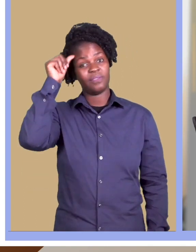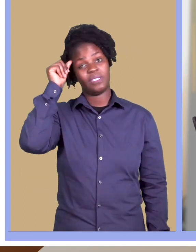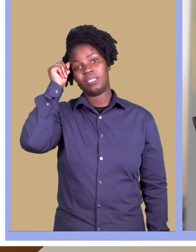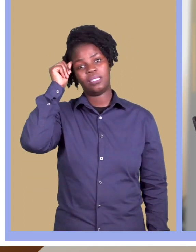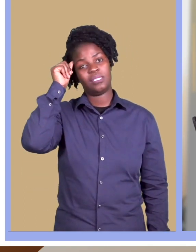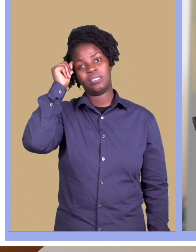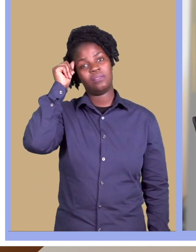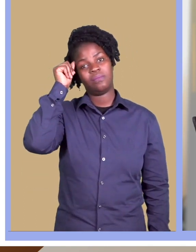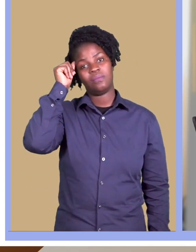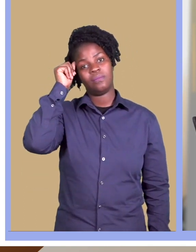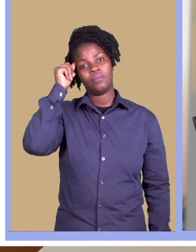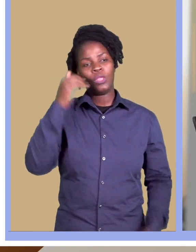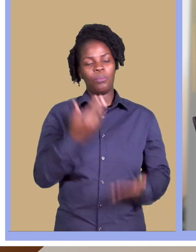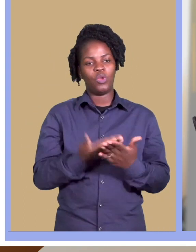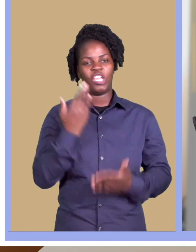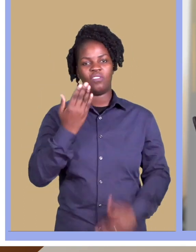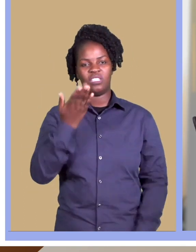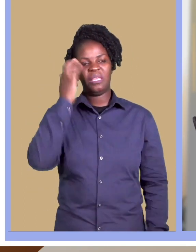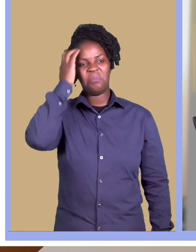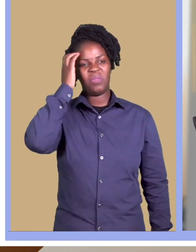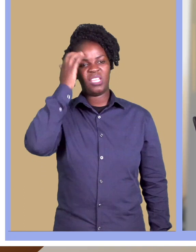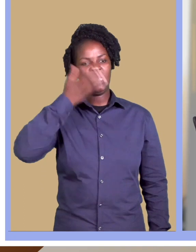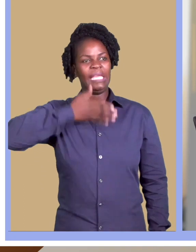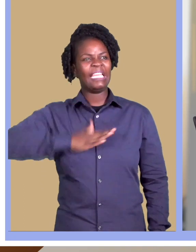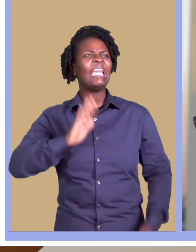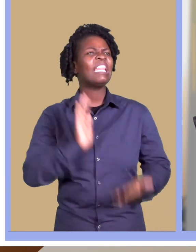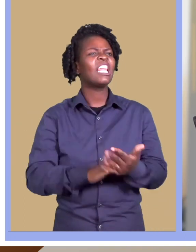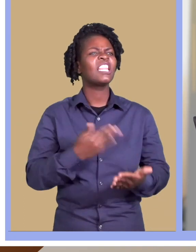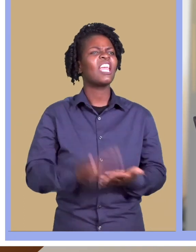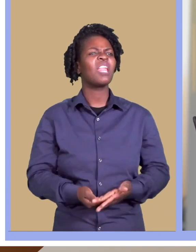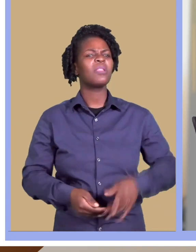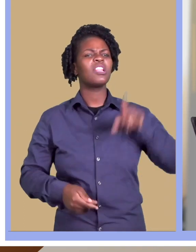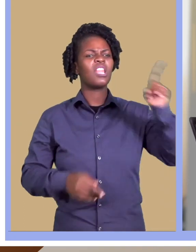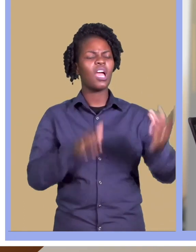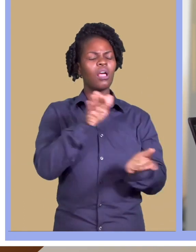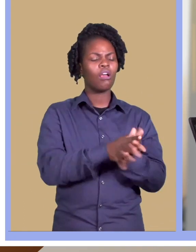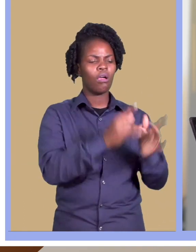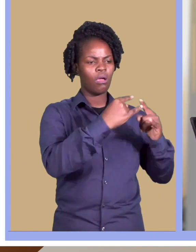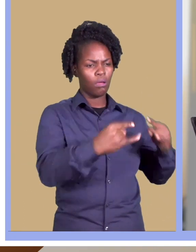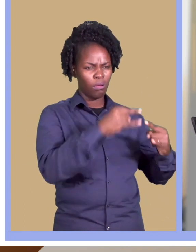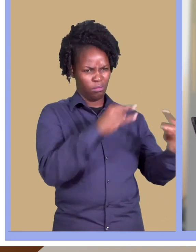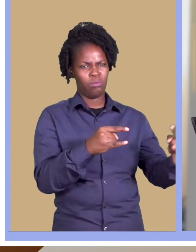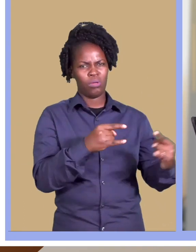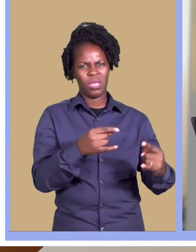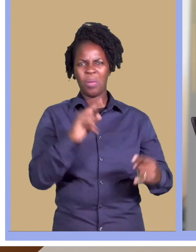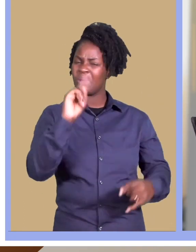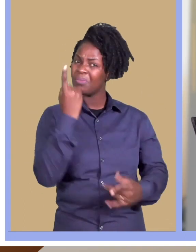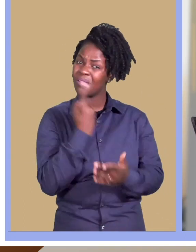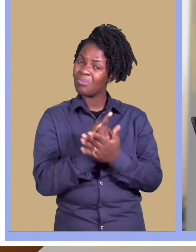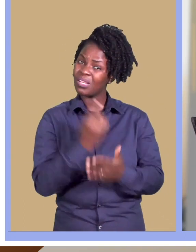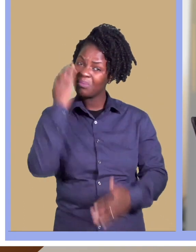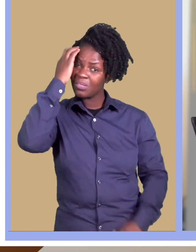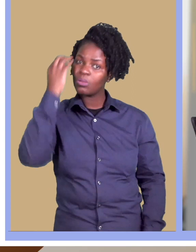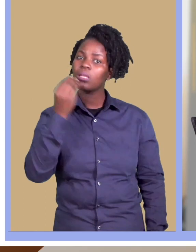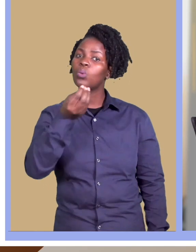conseguirmos. Eu acho que o básico é garantir que se identifica pessoas com deficiência, que se identifica o tipo de deficiência e as necessidades que essas pessoas